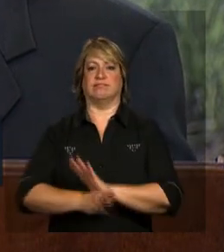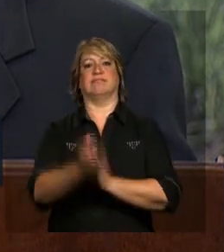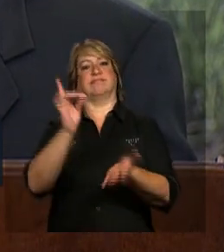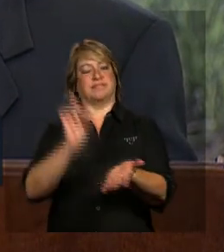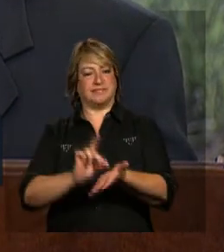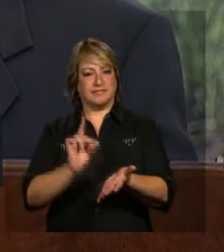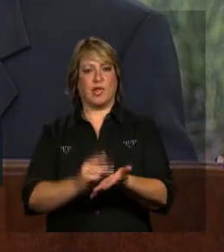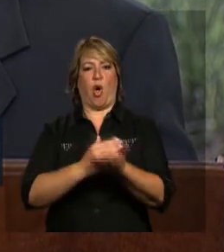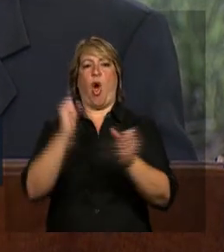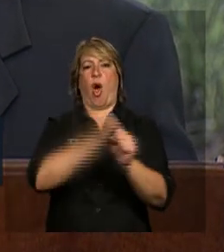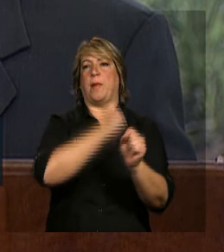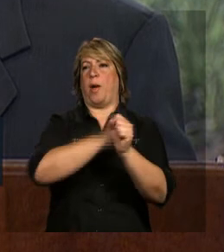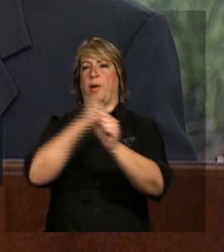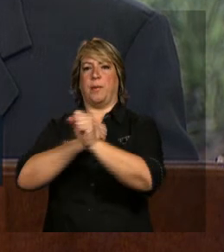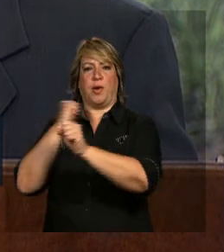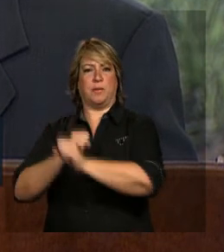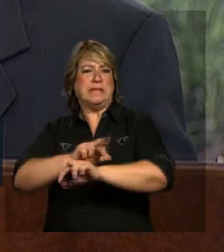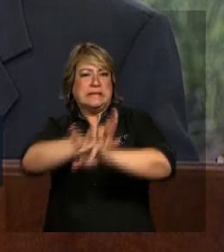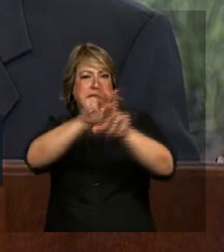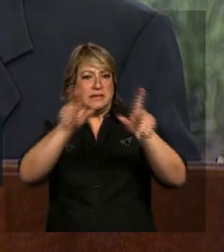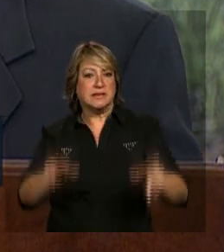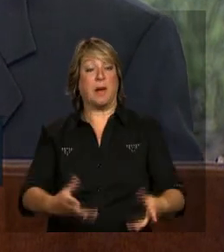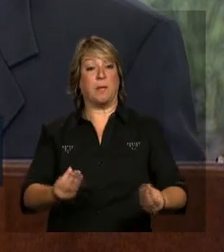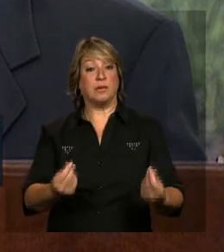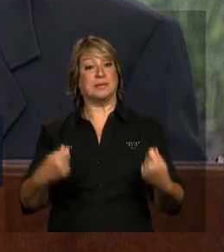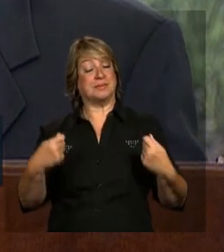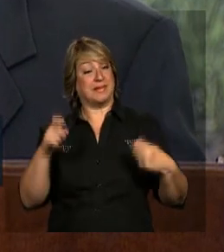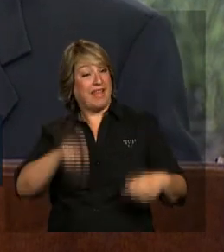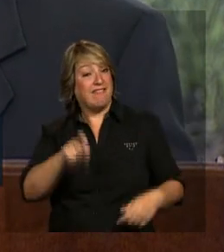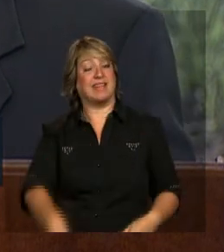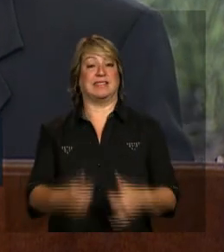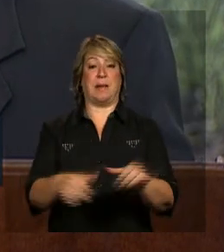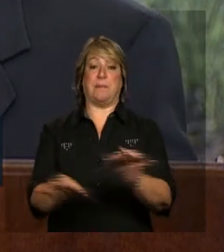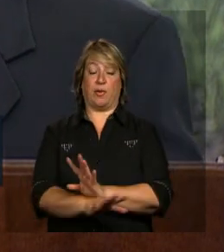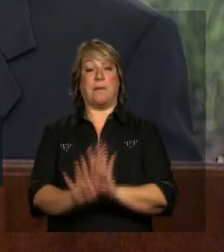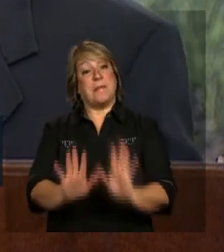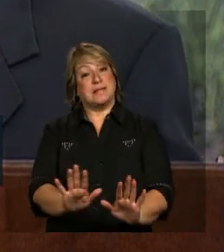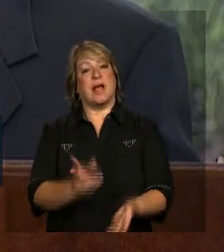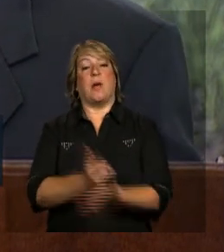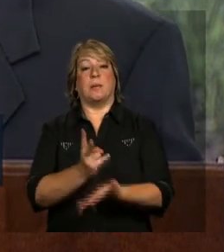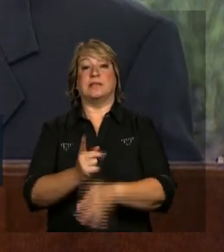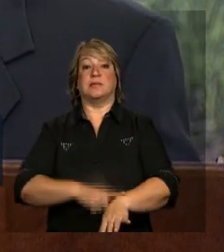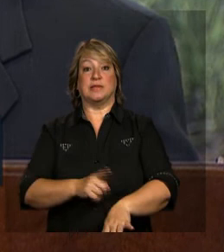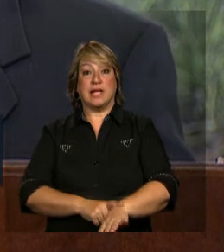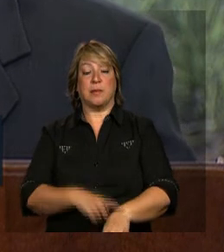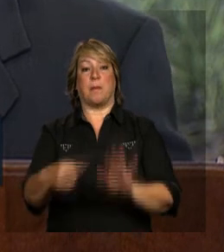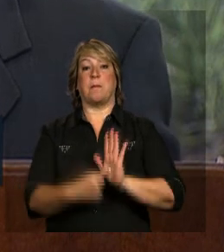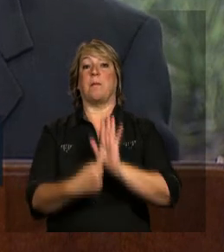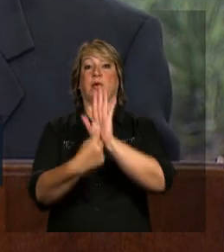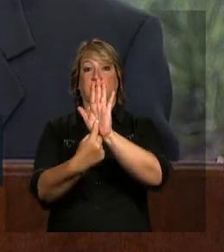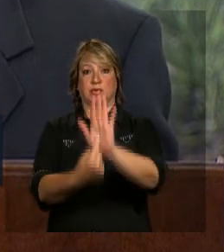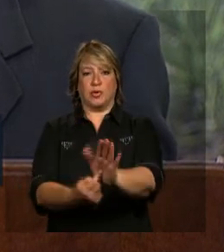dando início a obras muitas as quais já deveriam estar prontas ao mesmo tempo sinalizou na